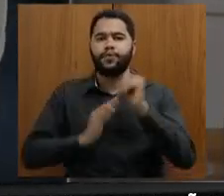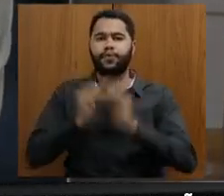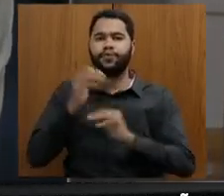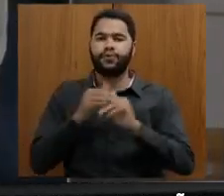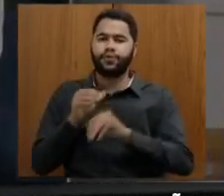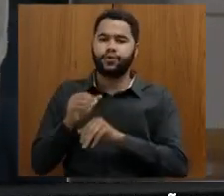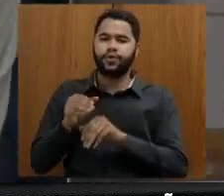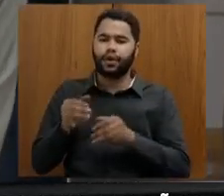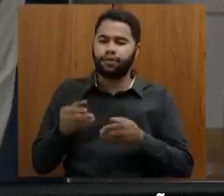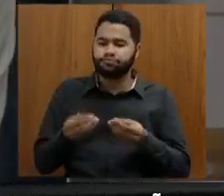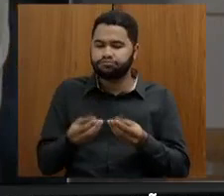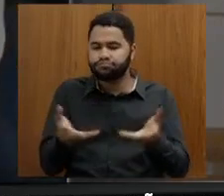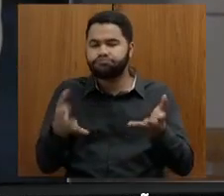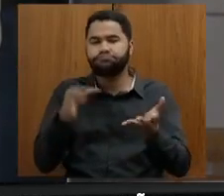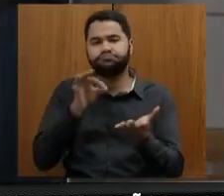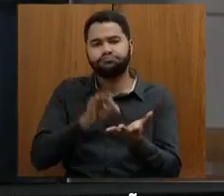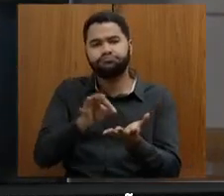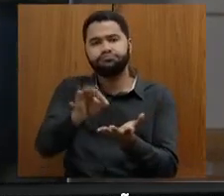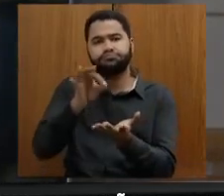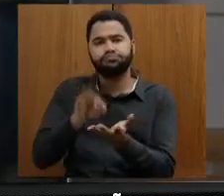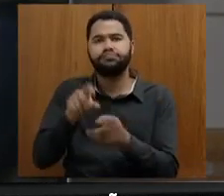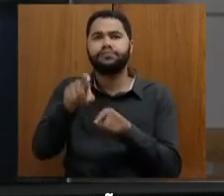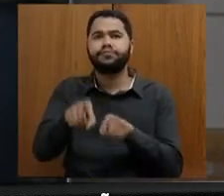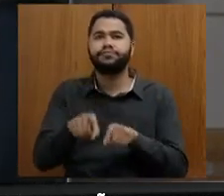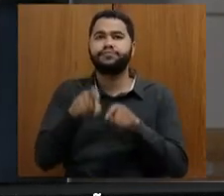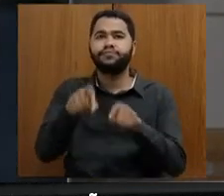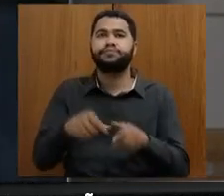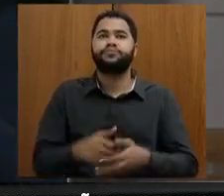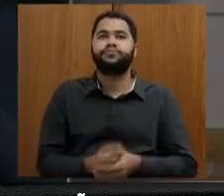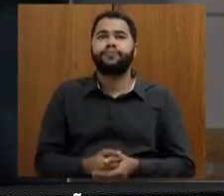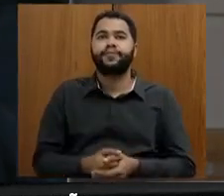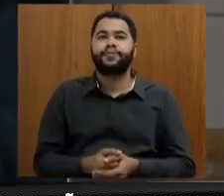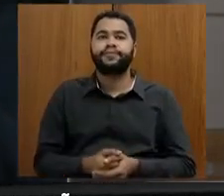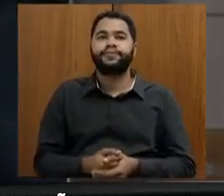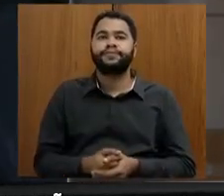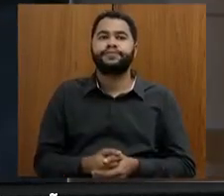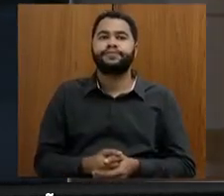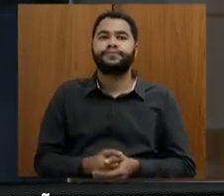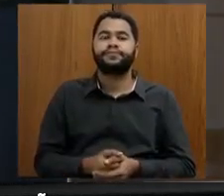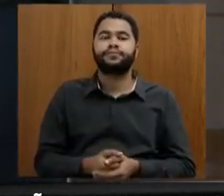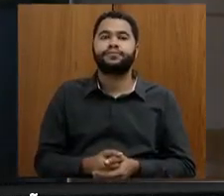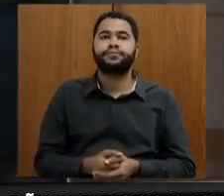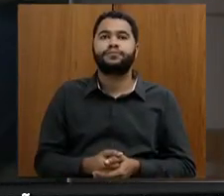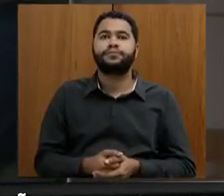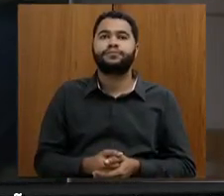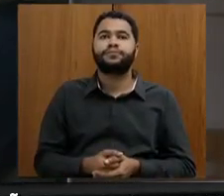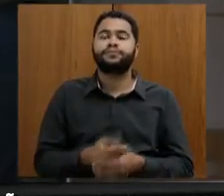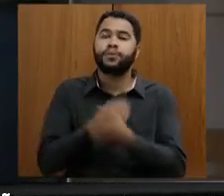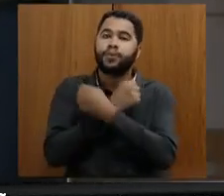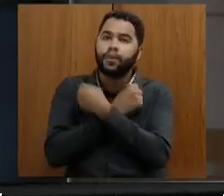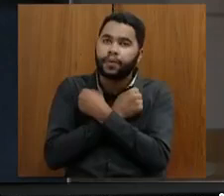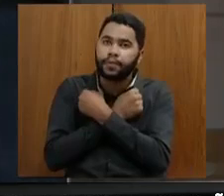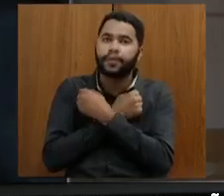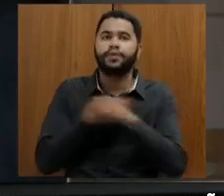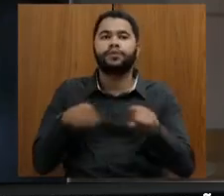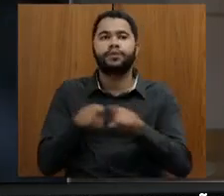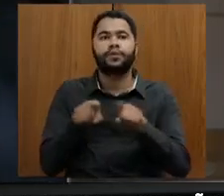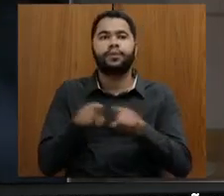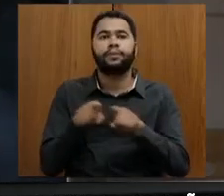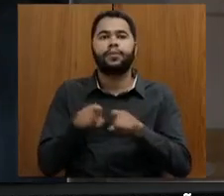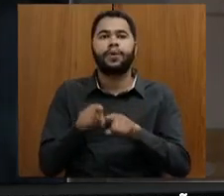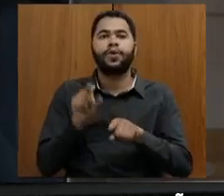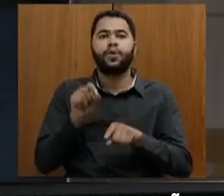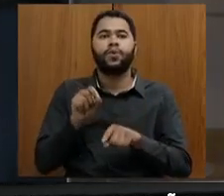gente tem visto que isso é uma prática constante é eu queria mandar um abraço também procurando